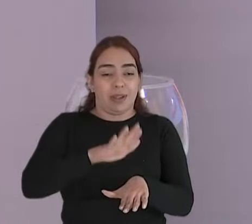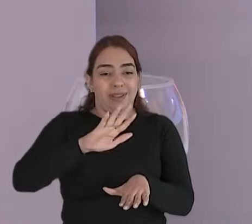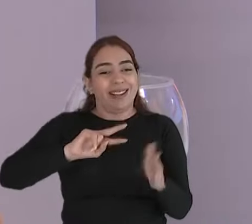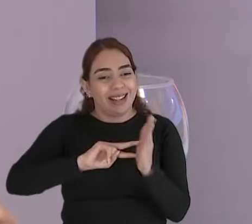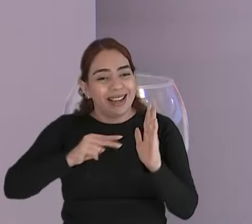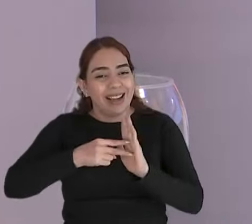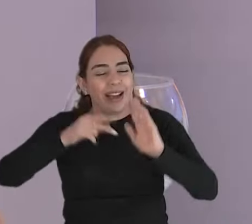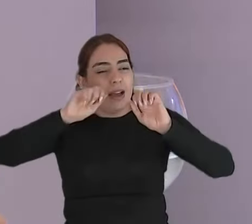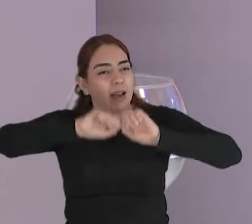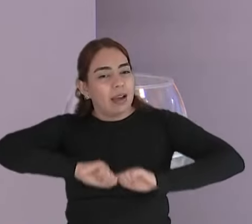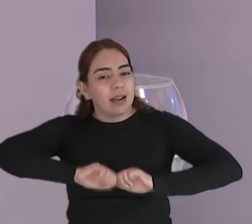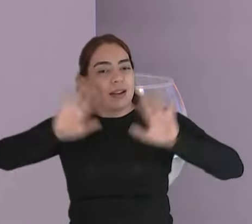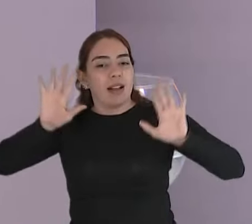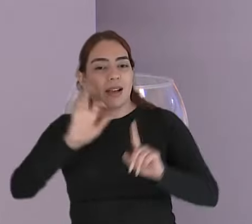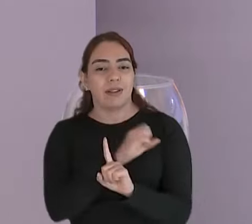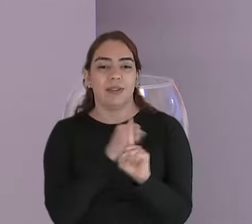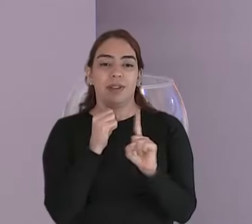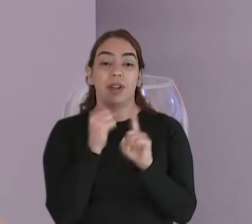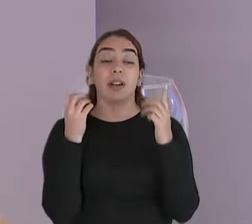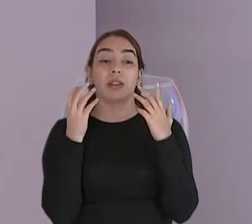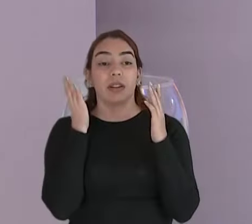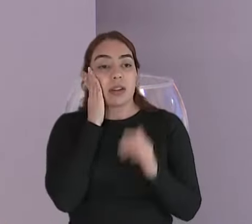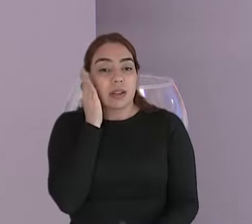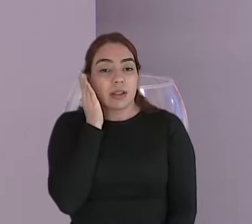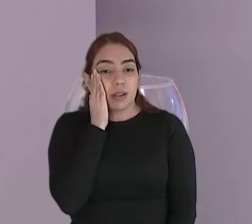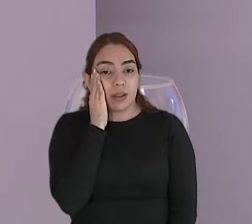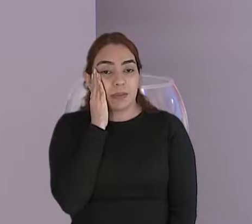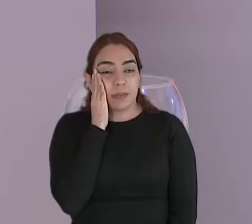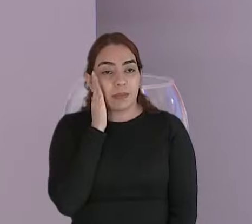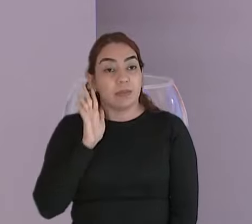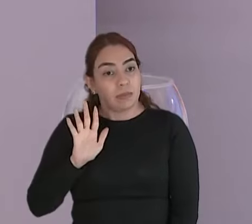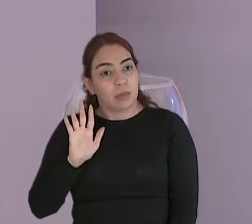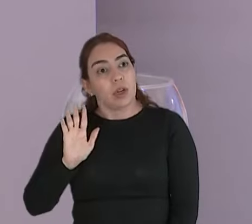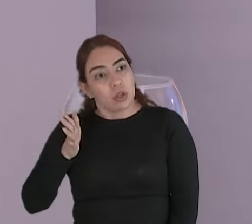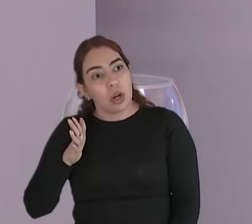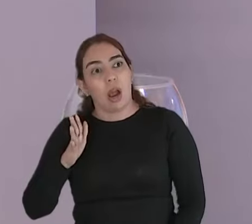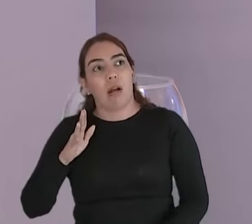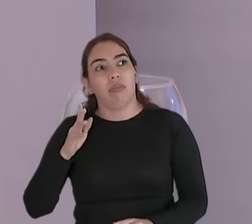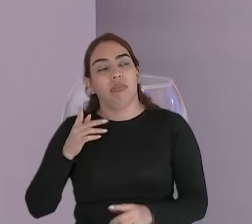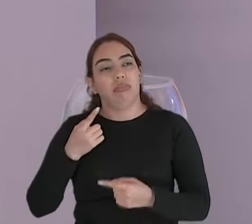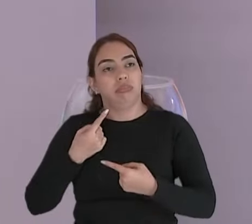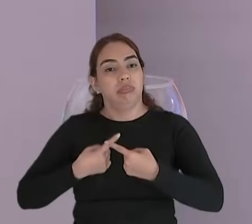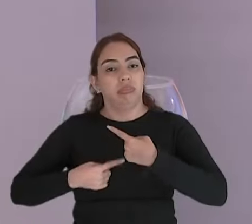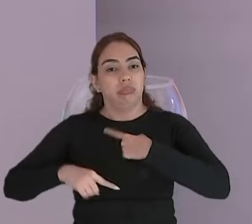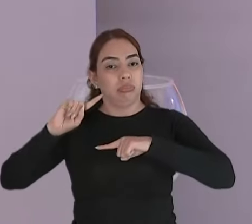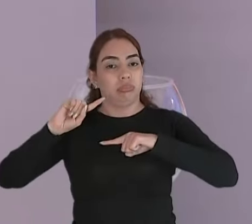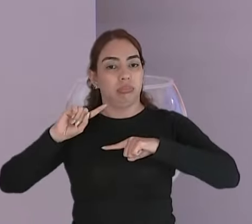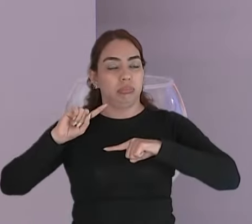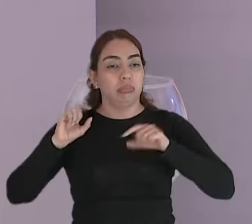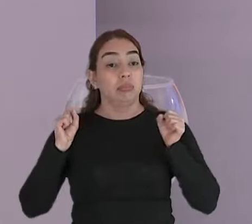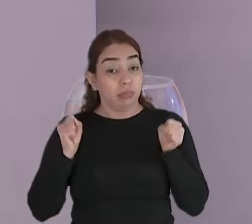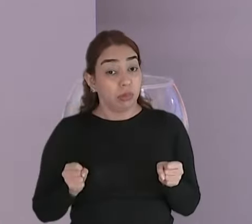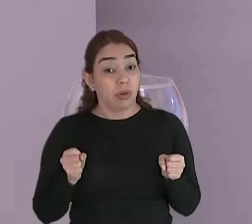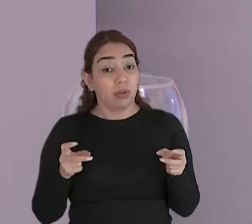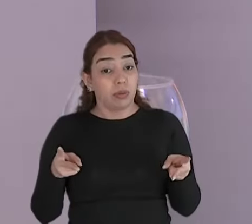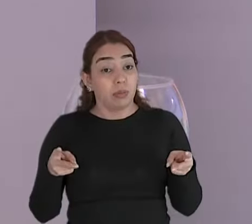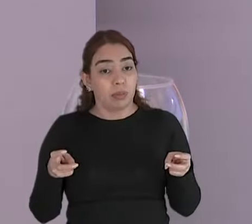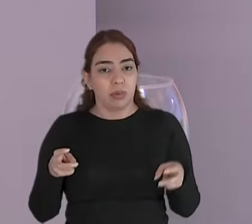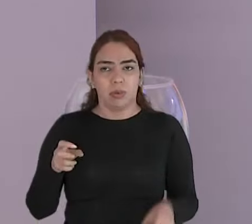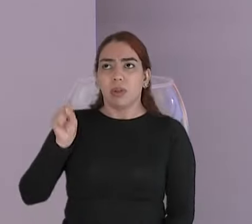vai plantando esse trabalho de... Mas teve uma evolução enorme. Evolução. Você consegue perceber? Não, eu consigo perceber. Sim. Consigo